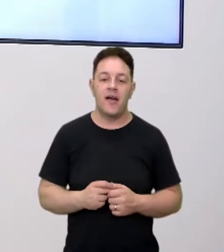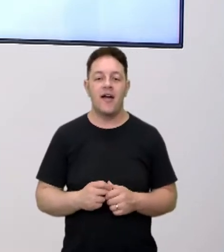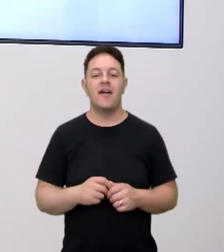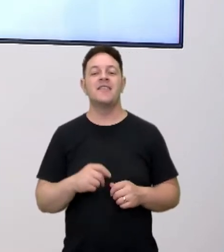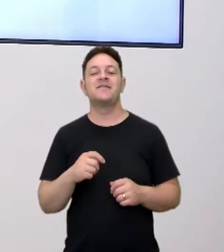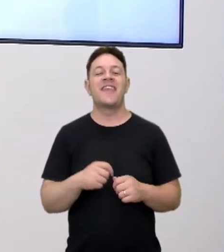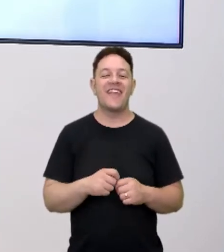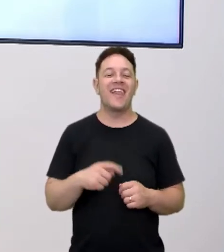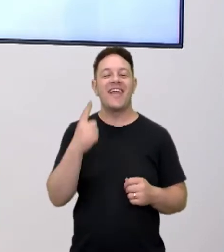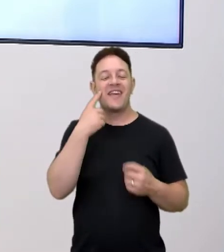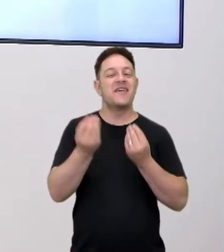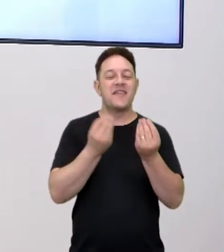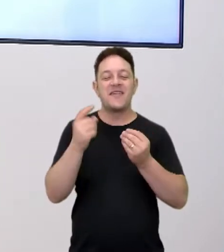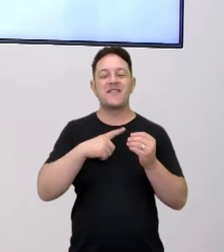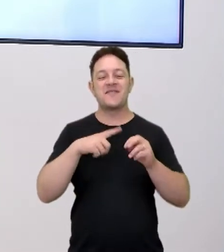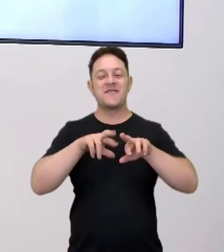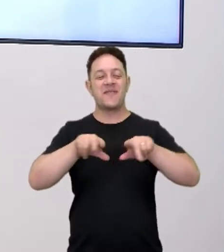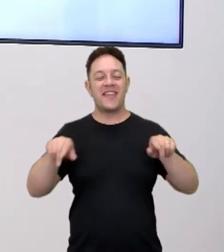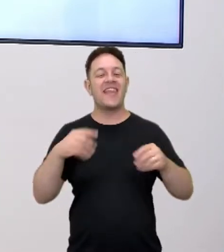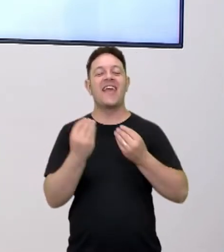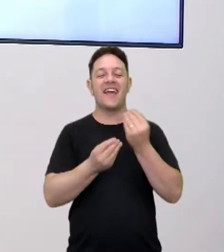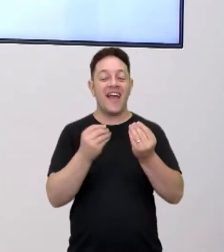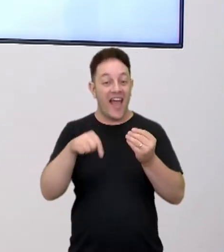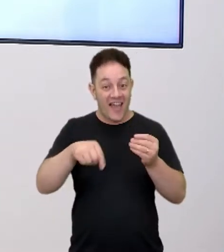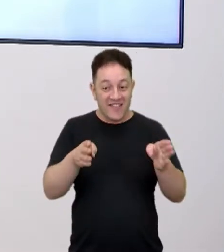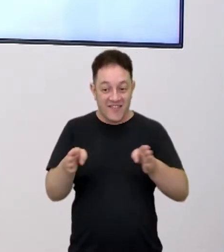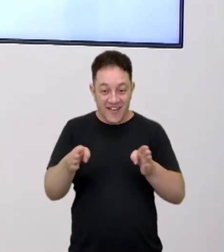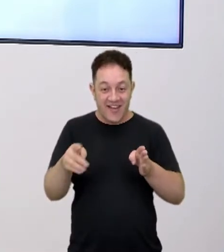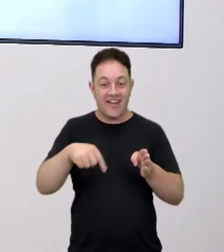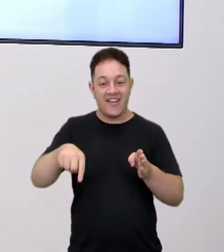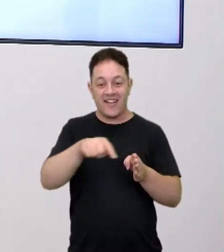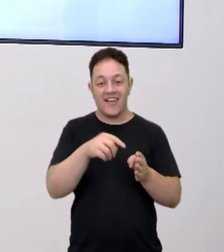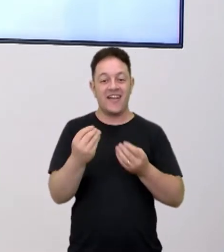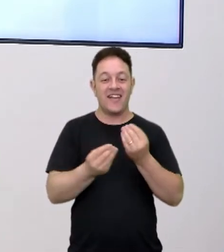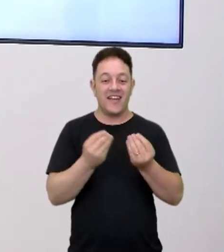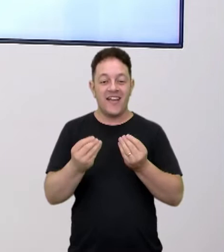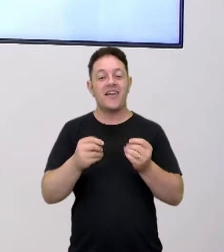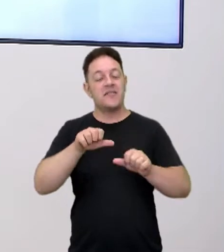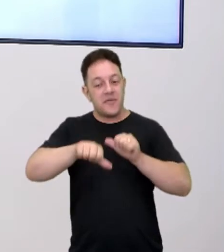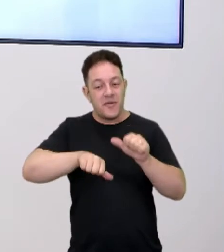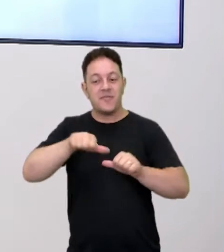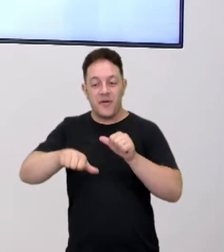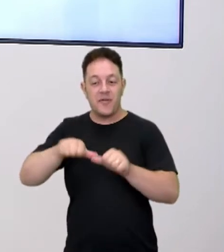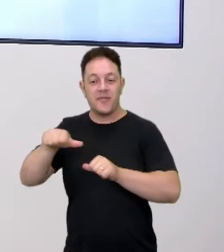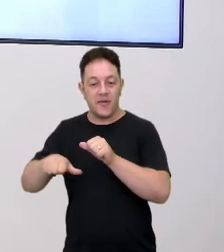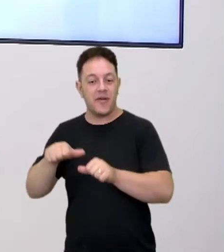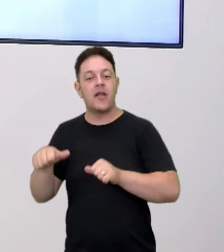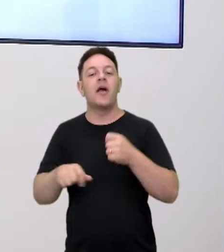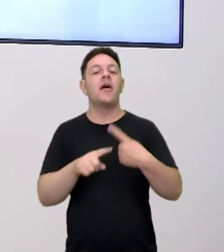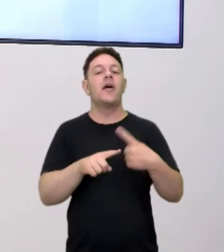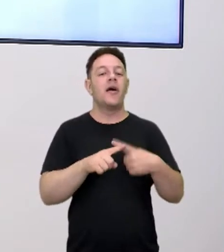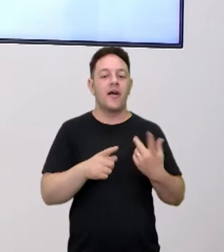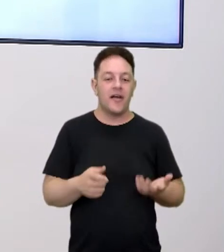né, do início da fase adulta. Nessa fase, a gente passa por mudanças, né,